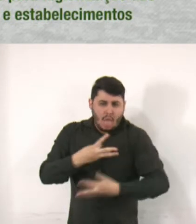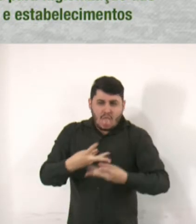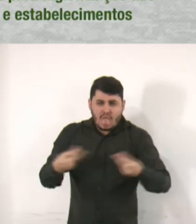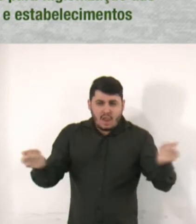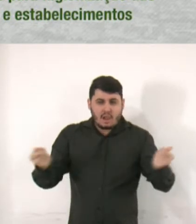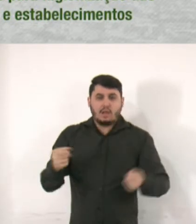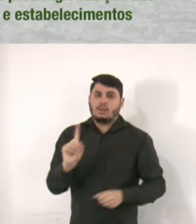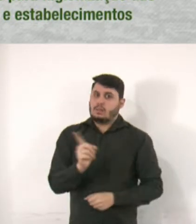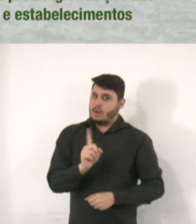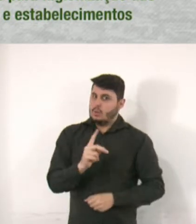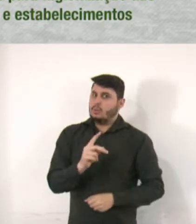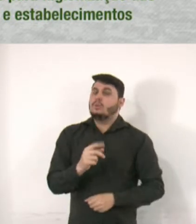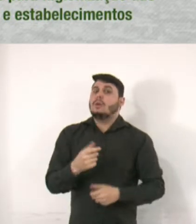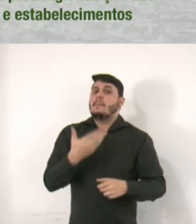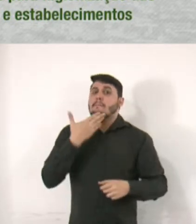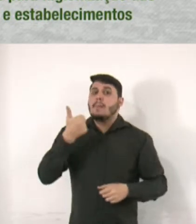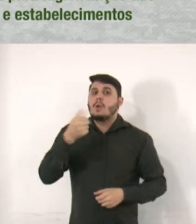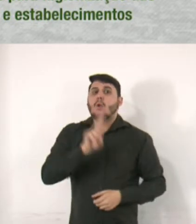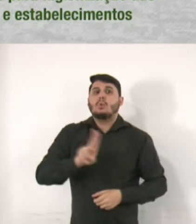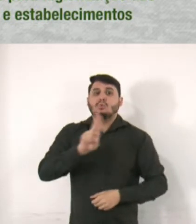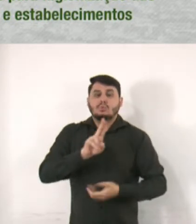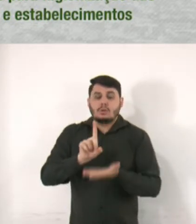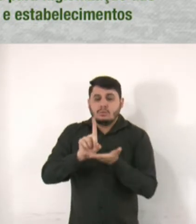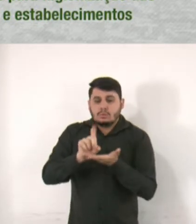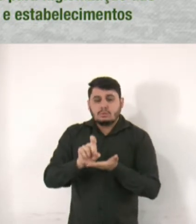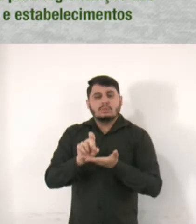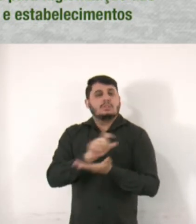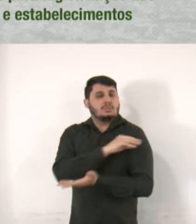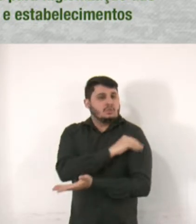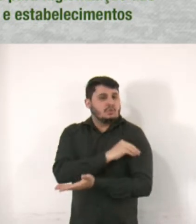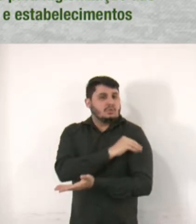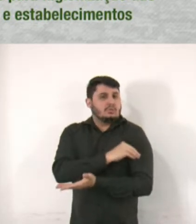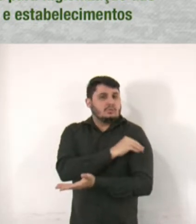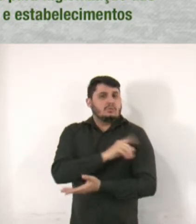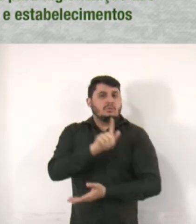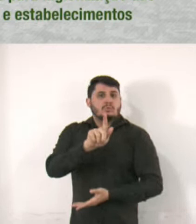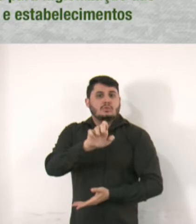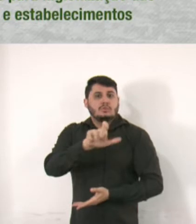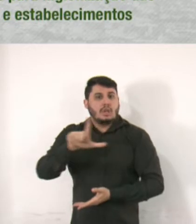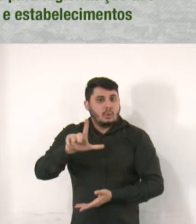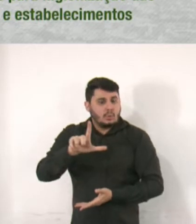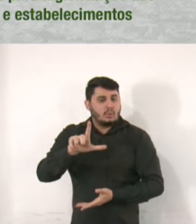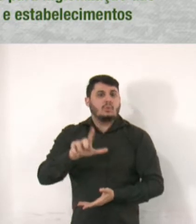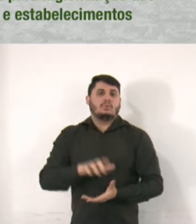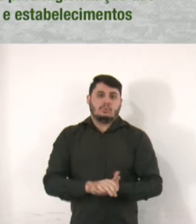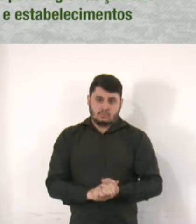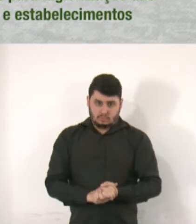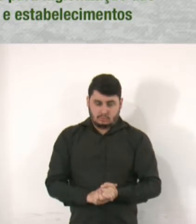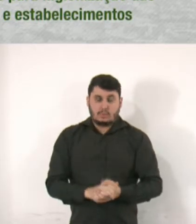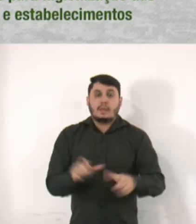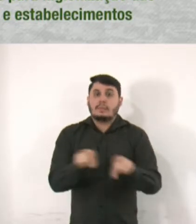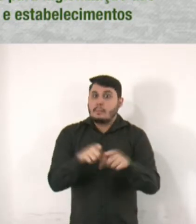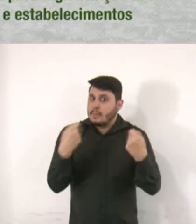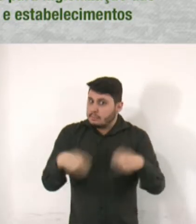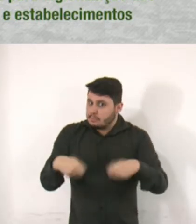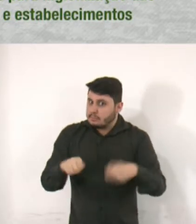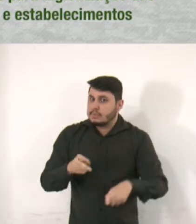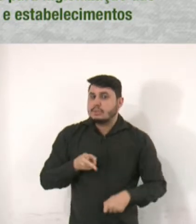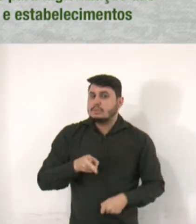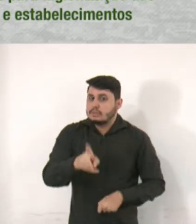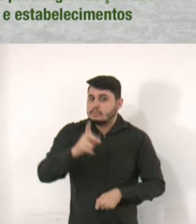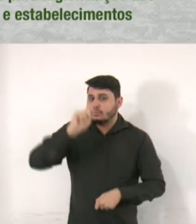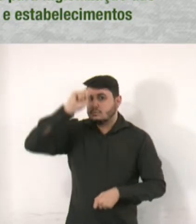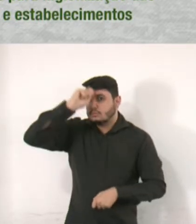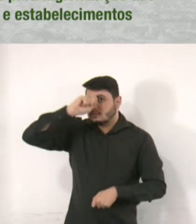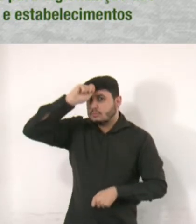gel ou dispenses com produto desinfetante de higienização. E também o monitoramento da saúde das pessoas nos bancos.